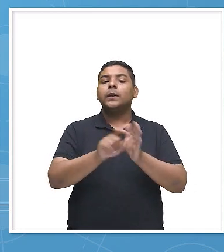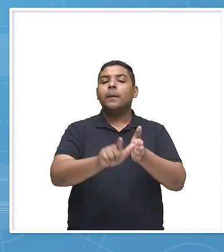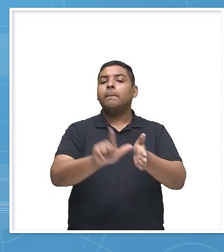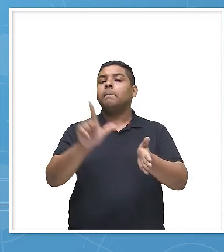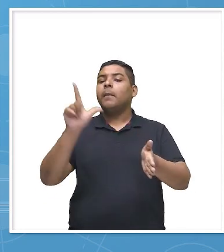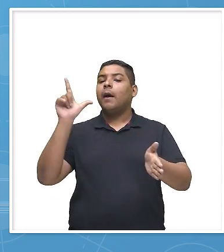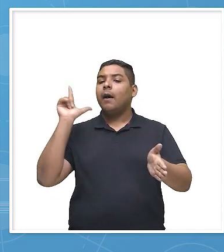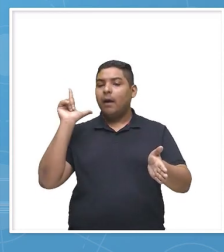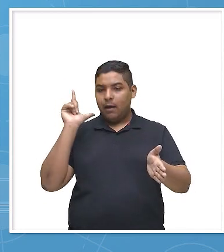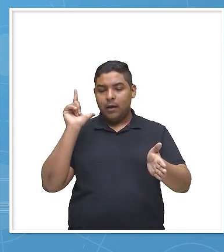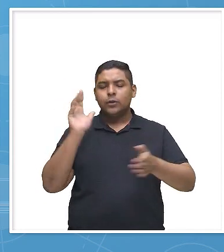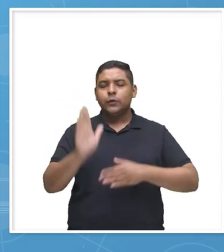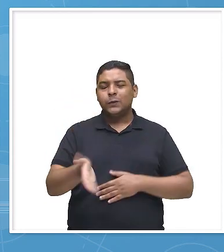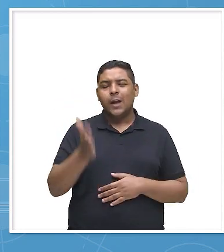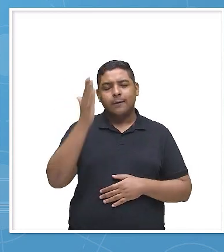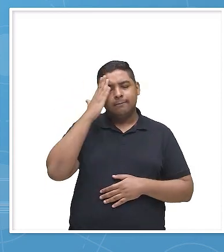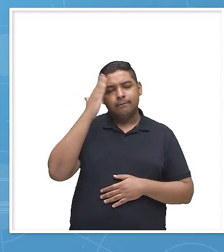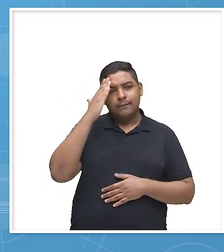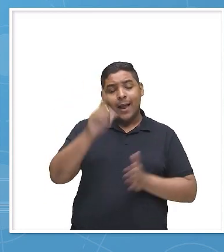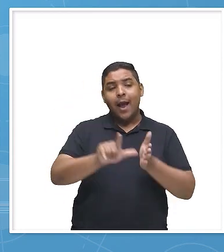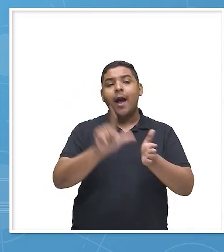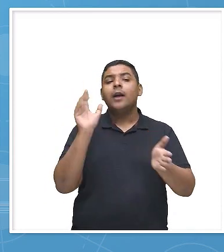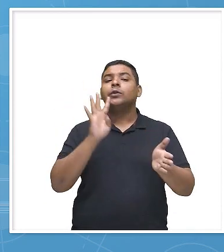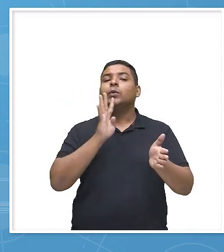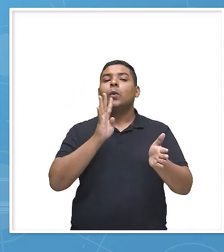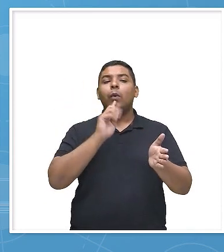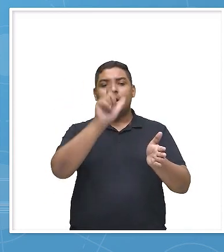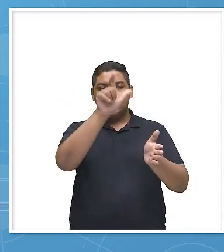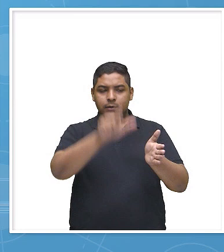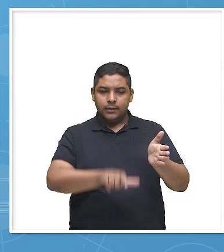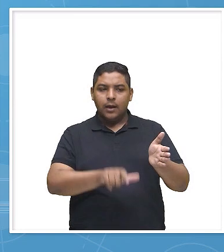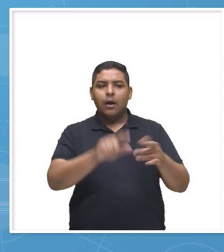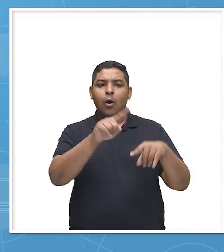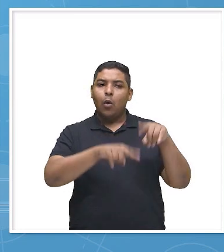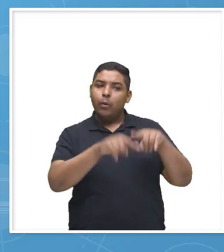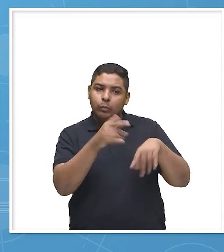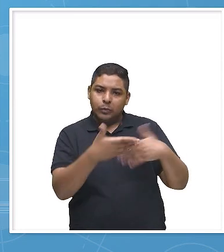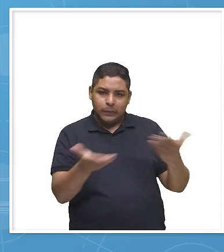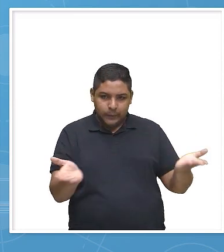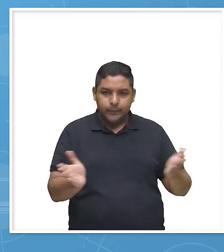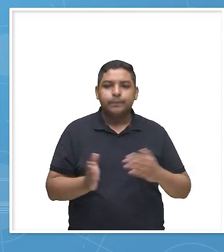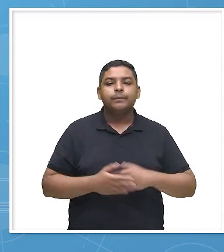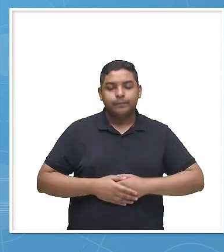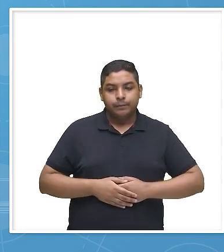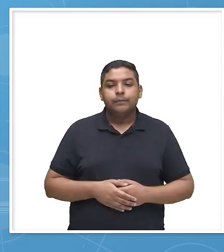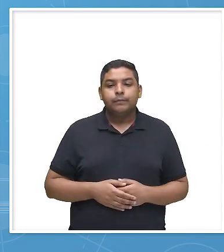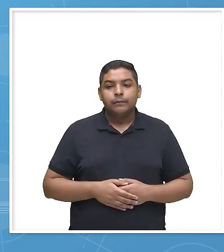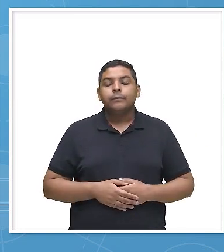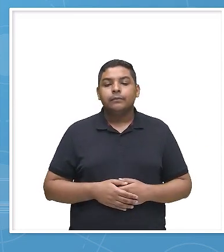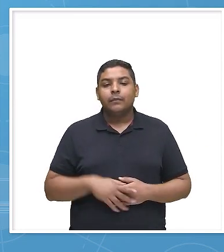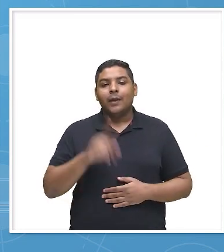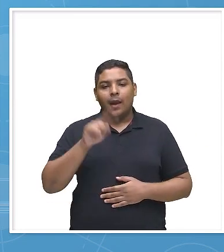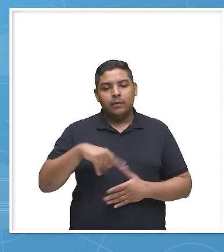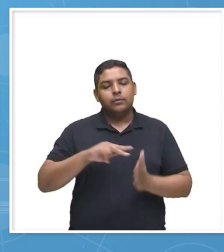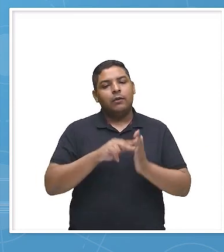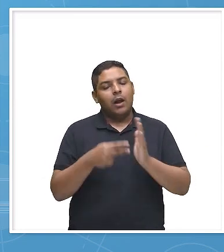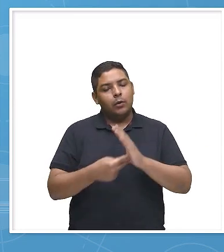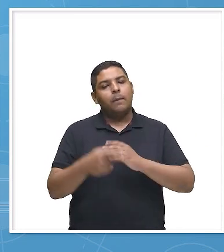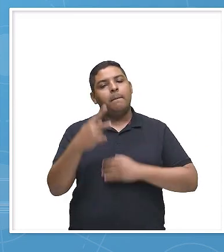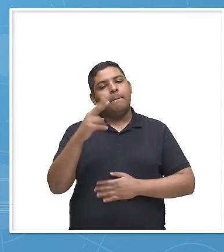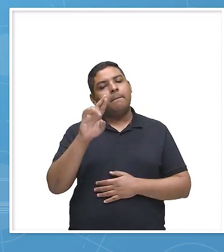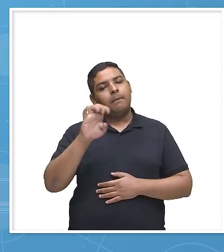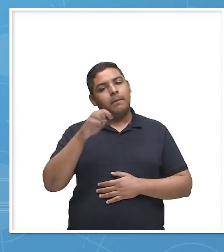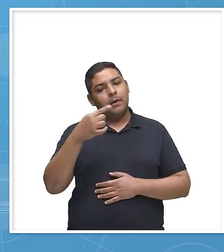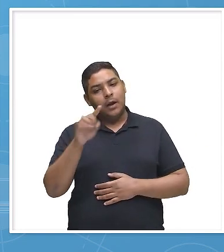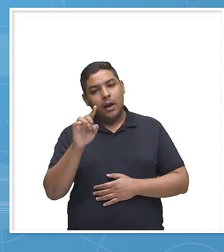você tem antes de conhecer algo. Ok, gente? Isso é preconceito, tá? Então, a